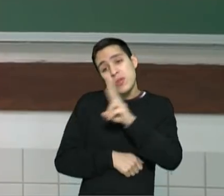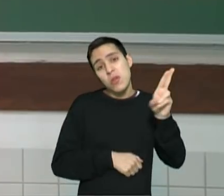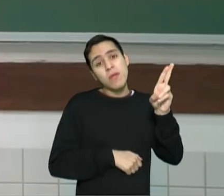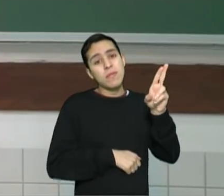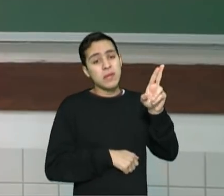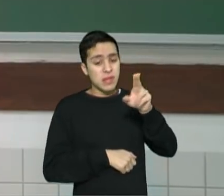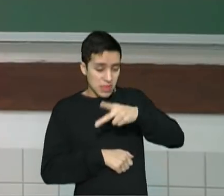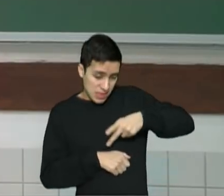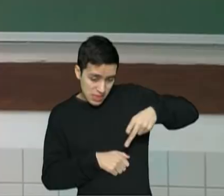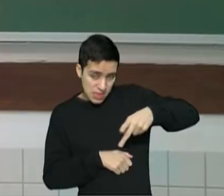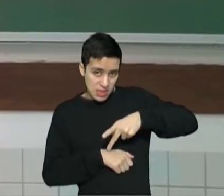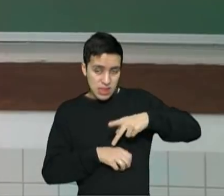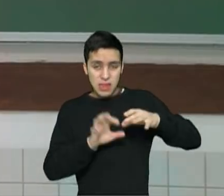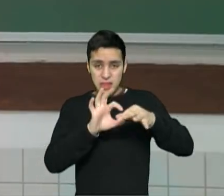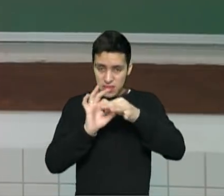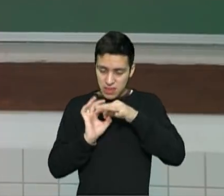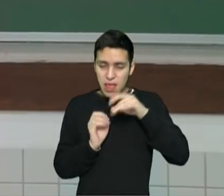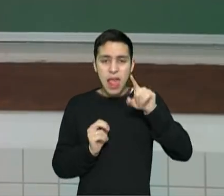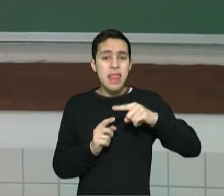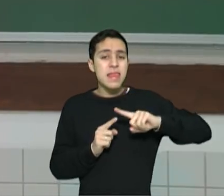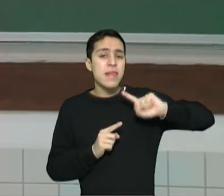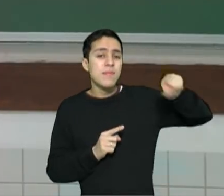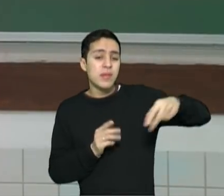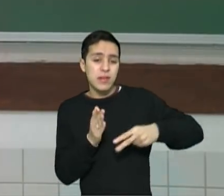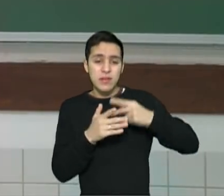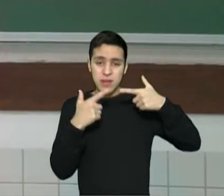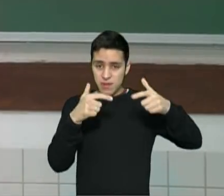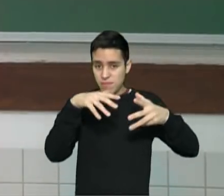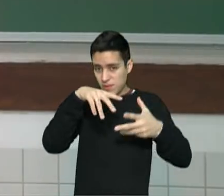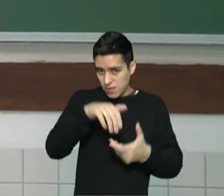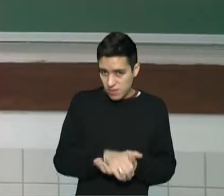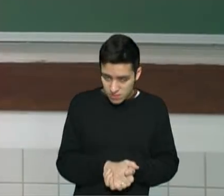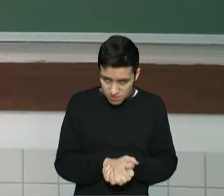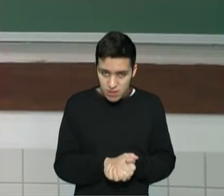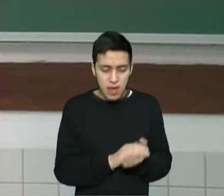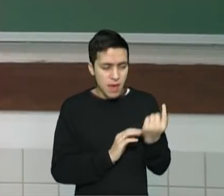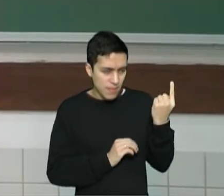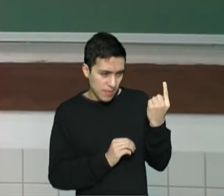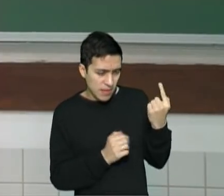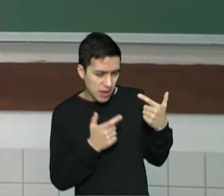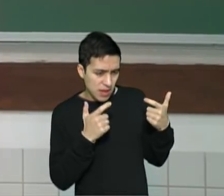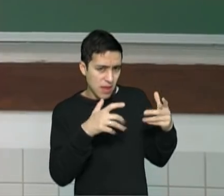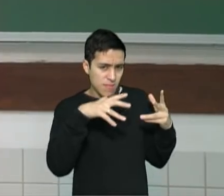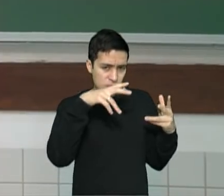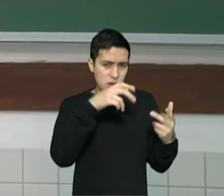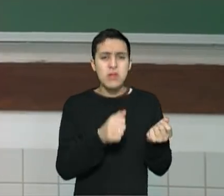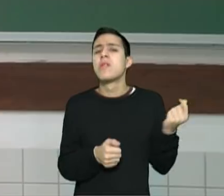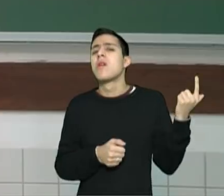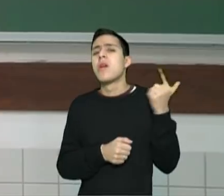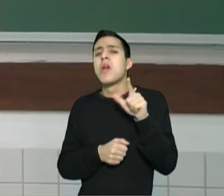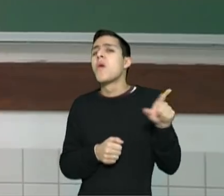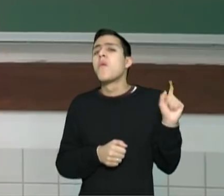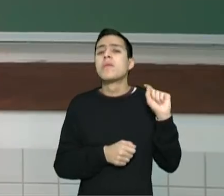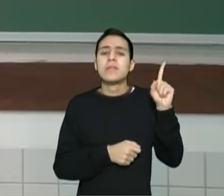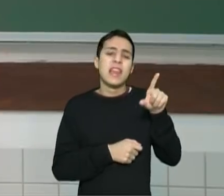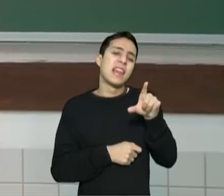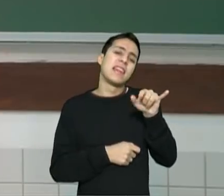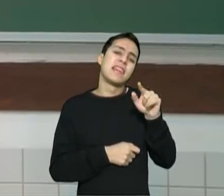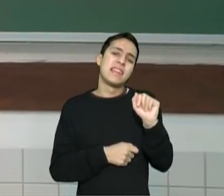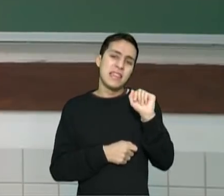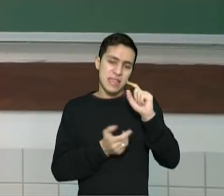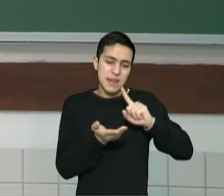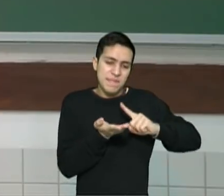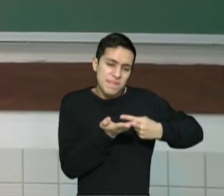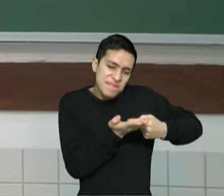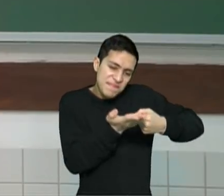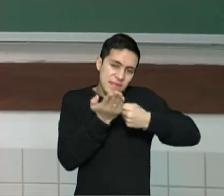é pós Segunda Guerra Mundial. A Primeira Guerra Mundial, entre uma e outra, nós vamos ter aquele nominho Liga das Nações, que não tem